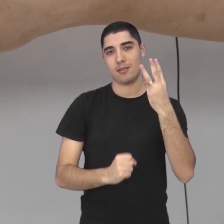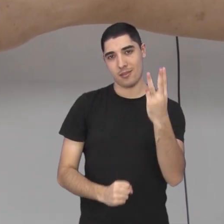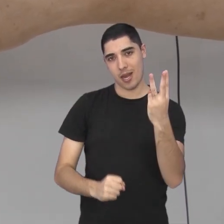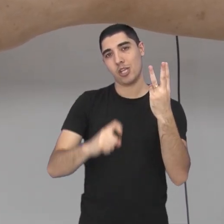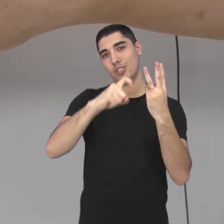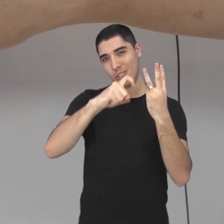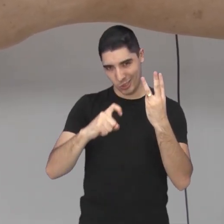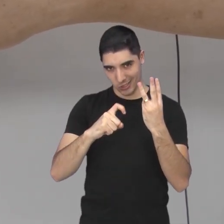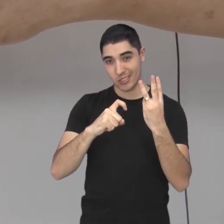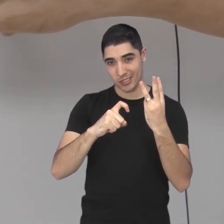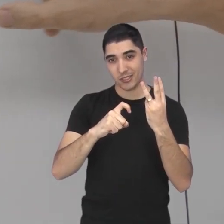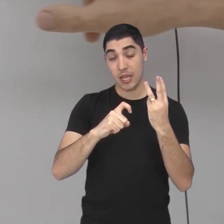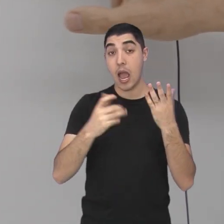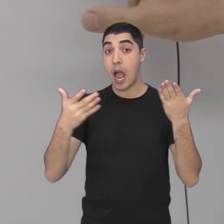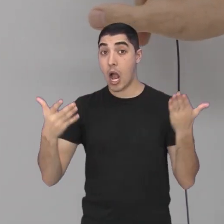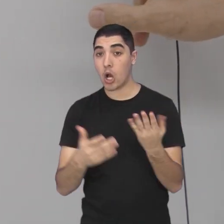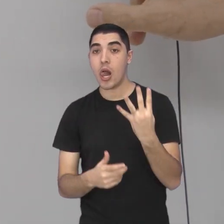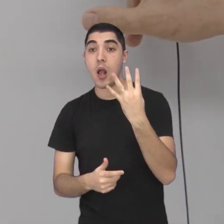4